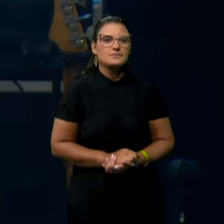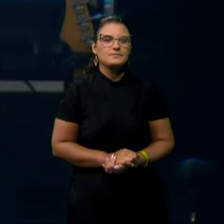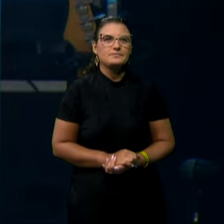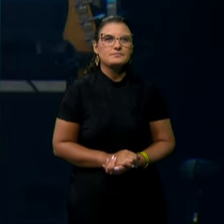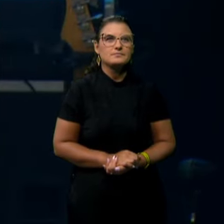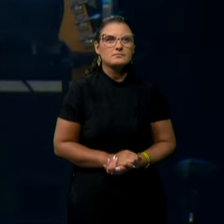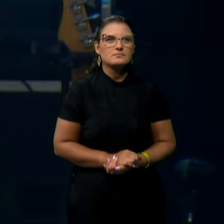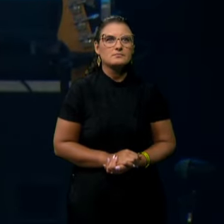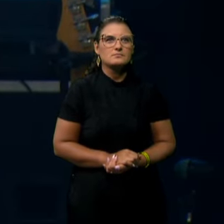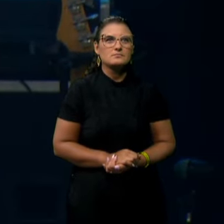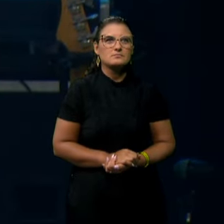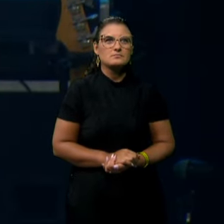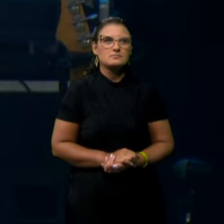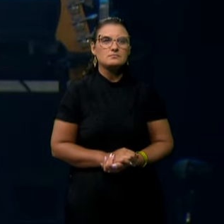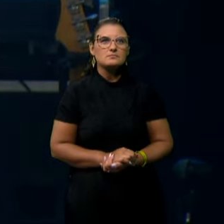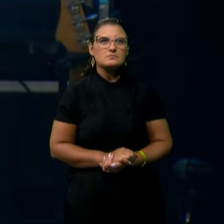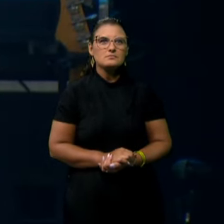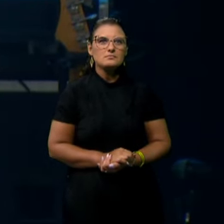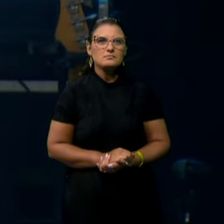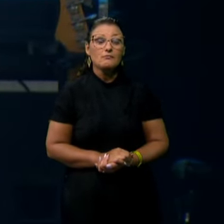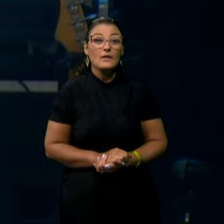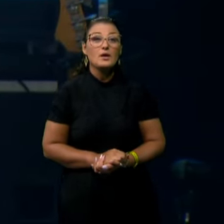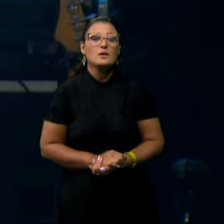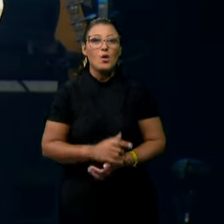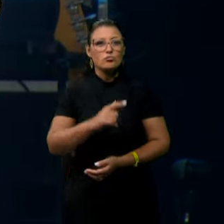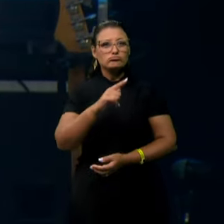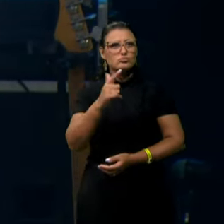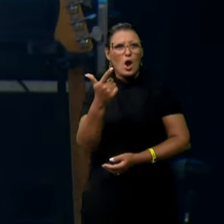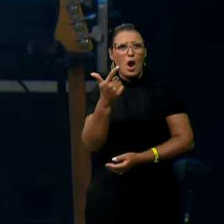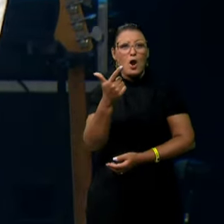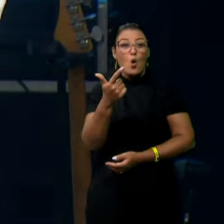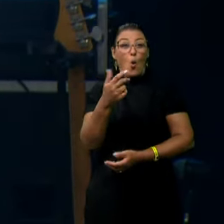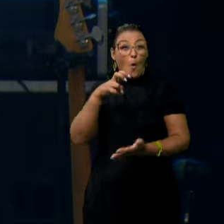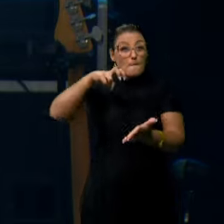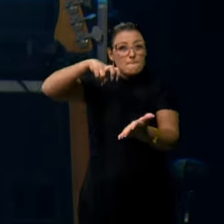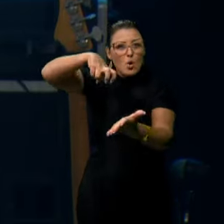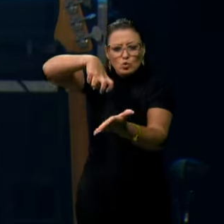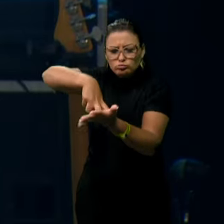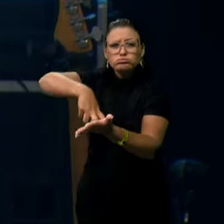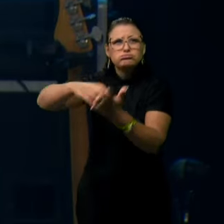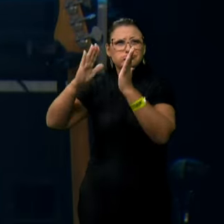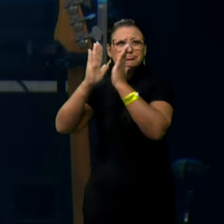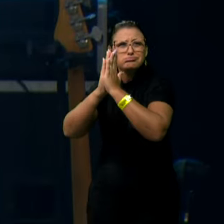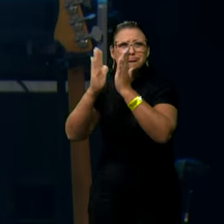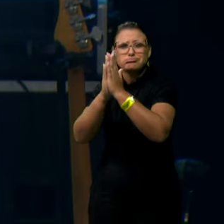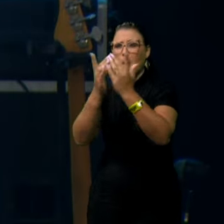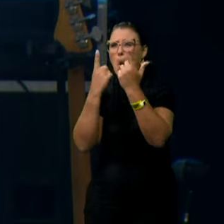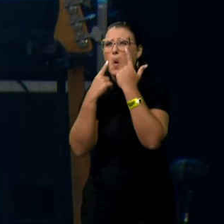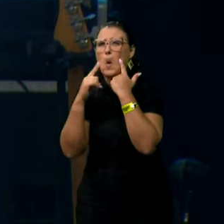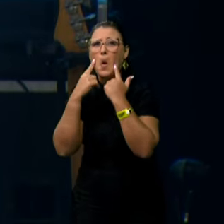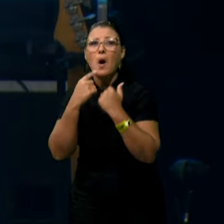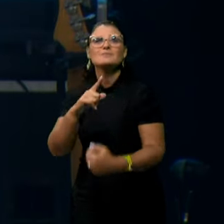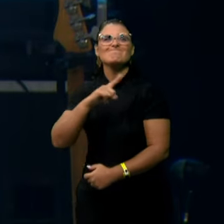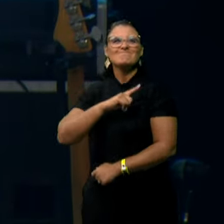o que não dá poder no mundo do espírito é o joelho e o sol